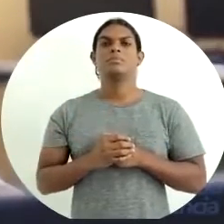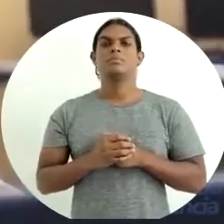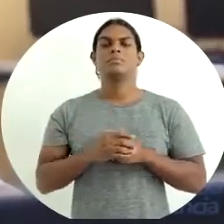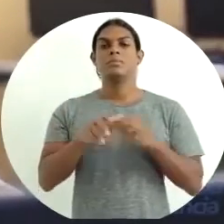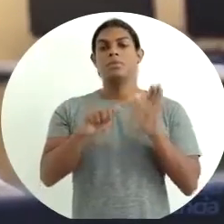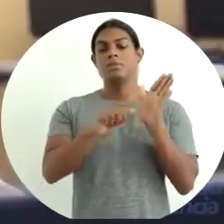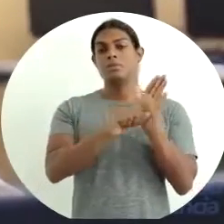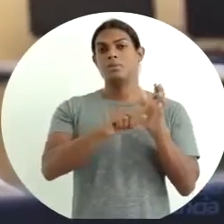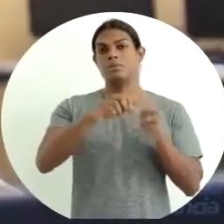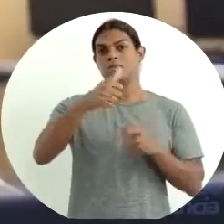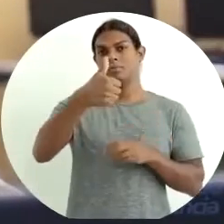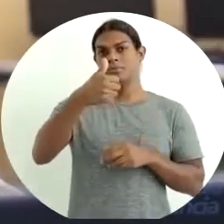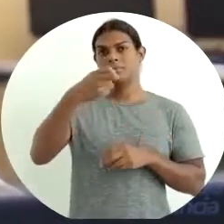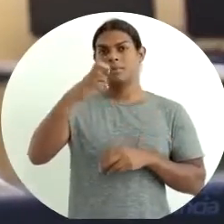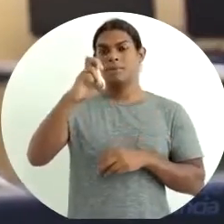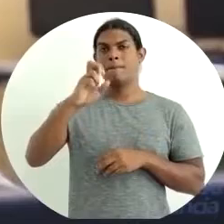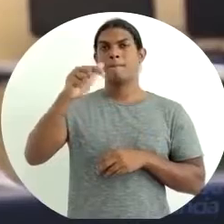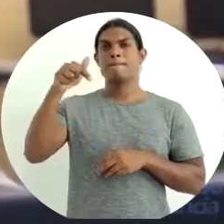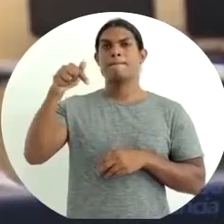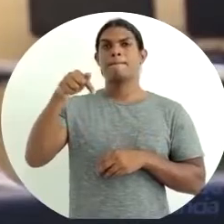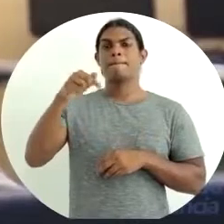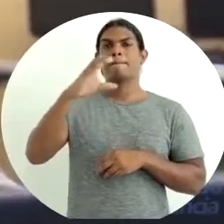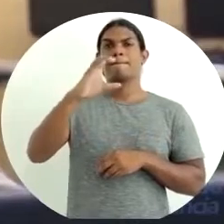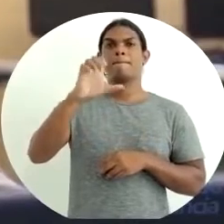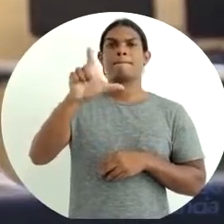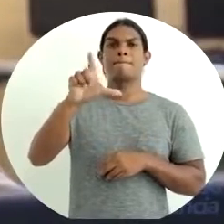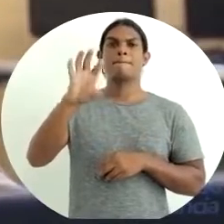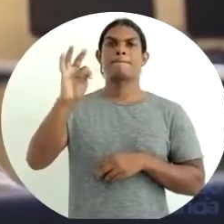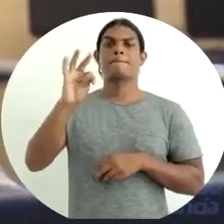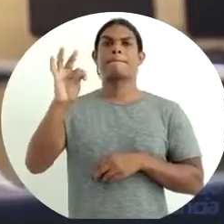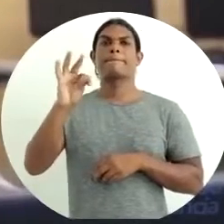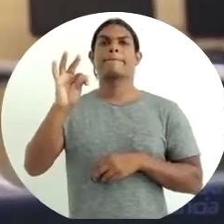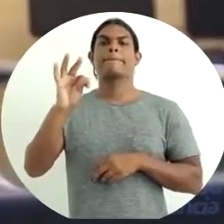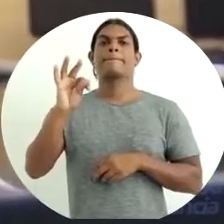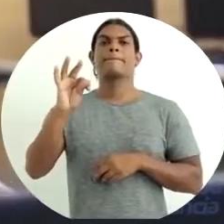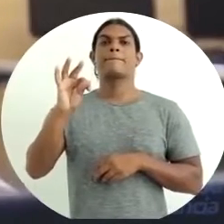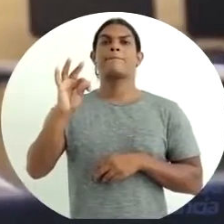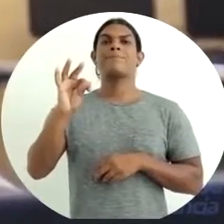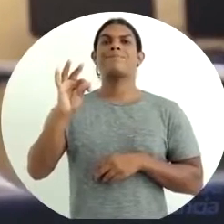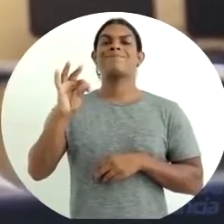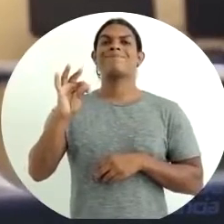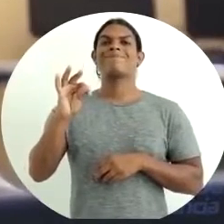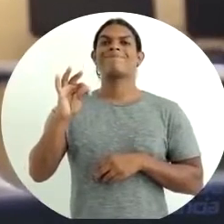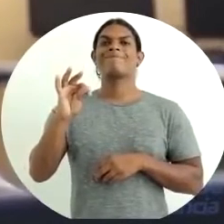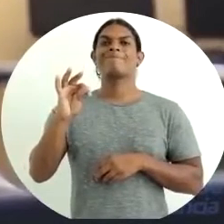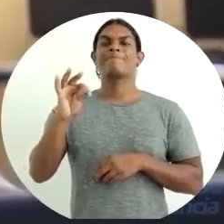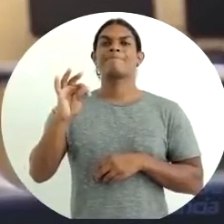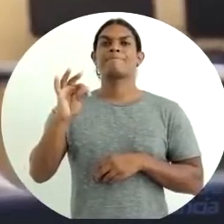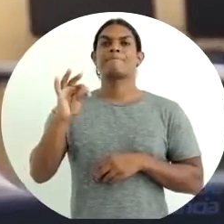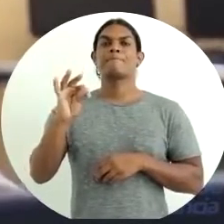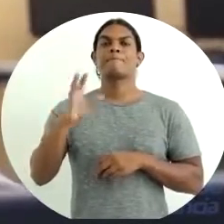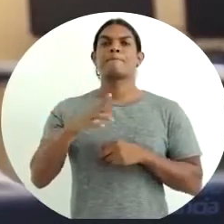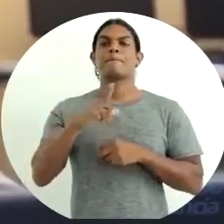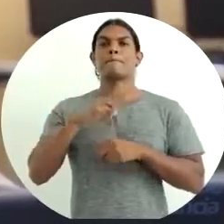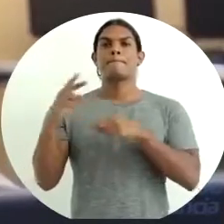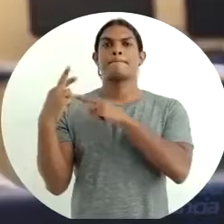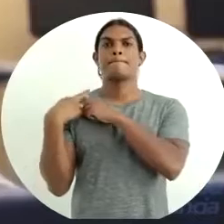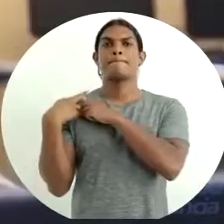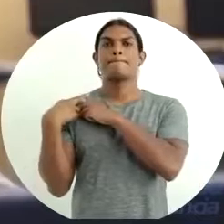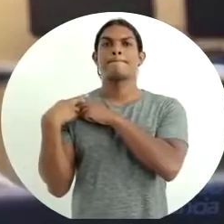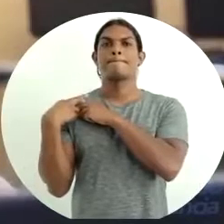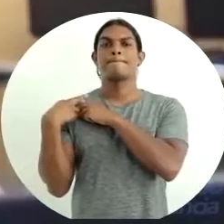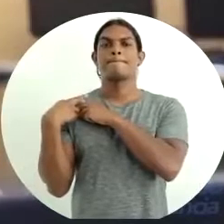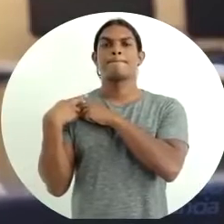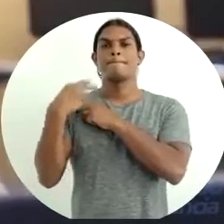artigo 157 da CLT pelo empregador provocará naturalmente uma responsabilidade deste